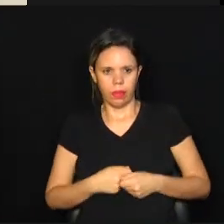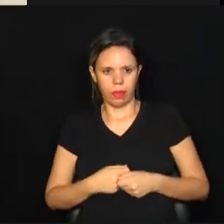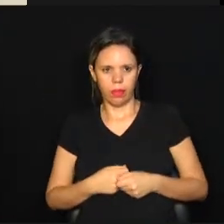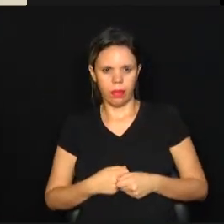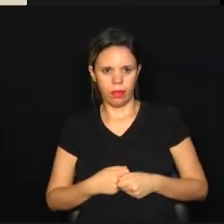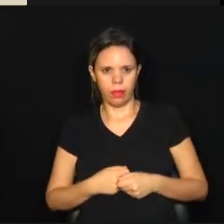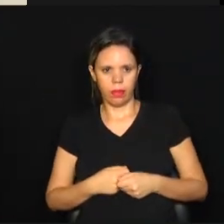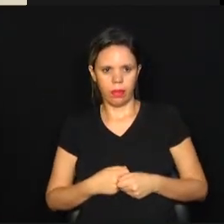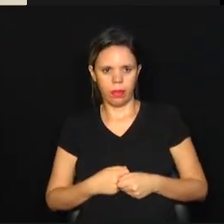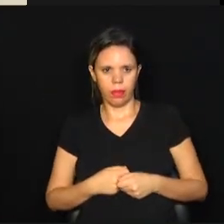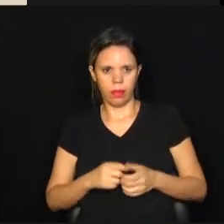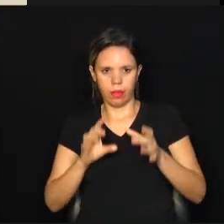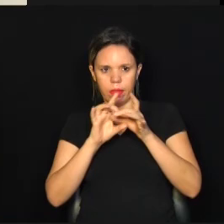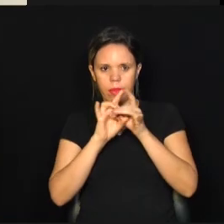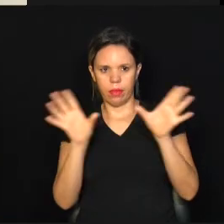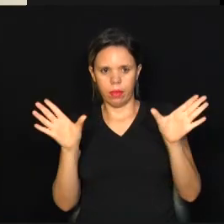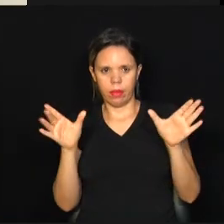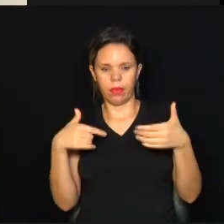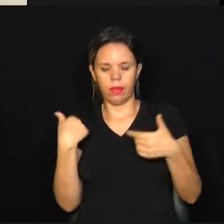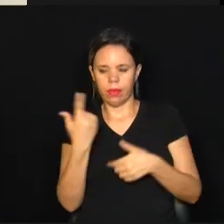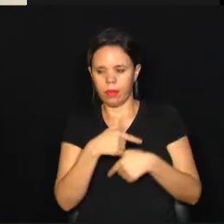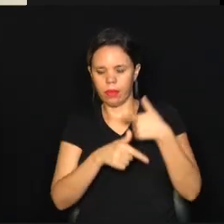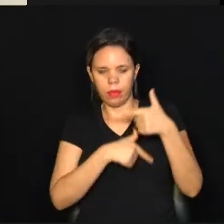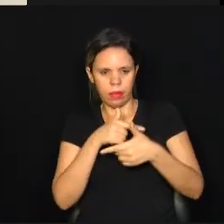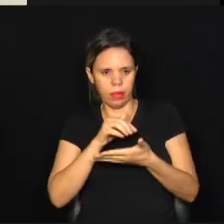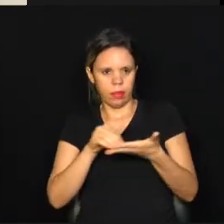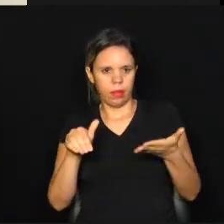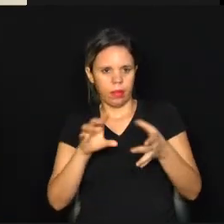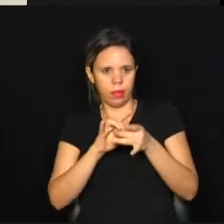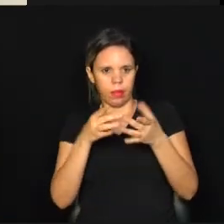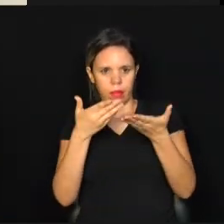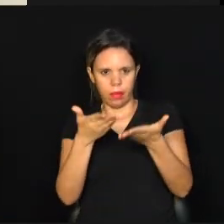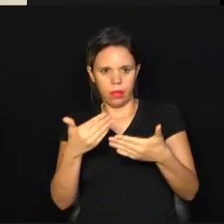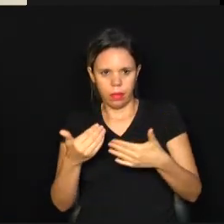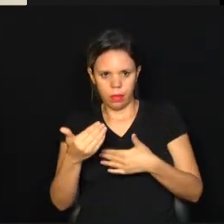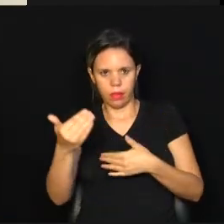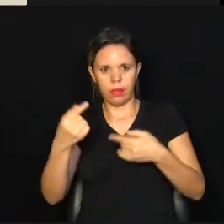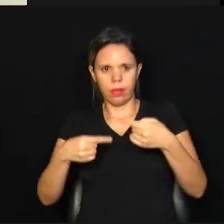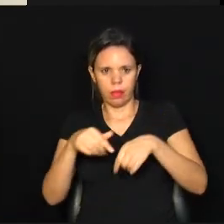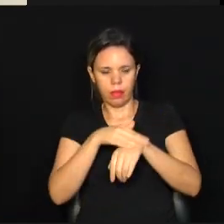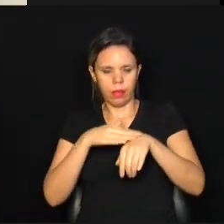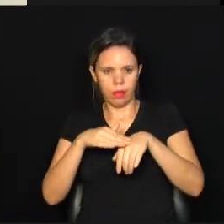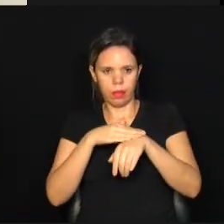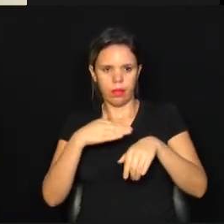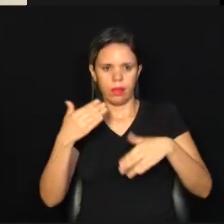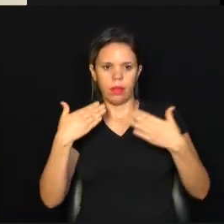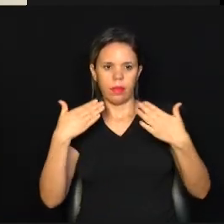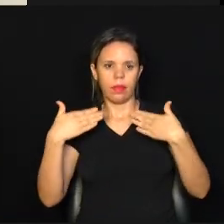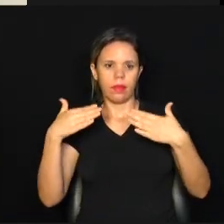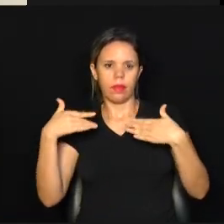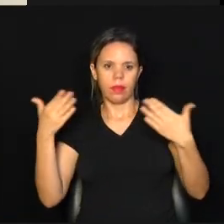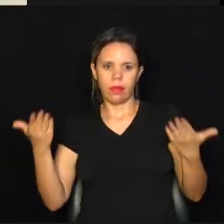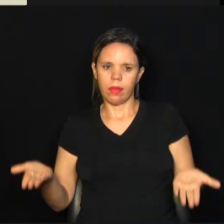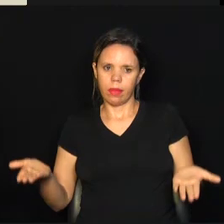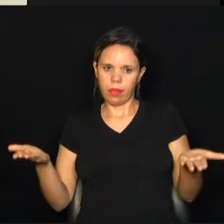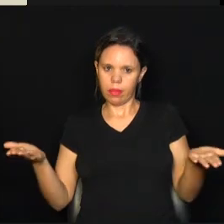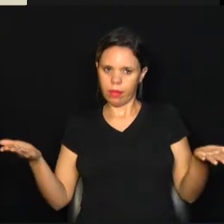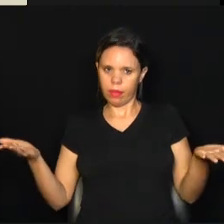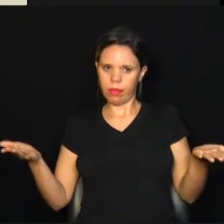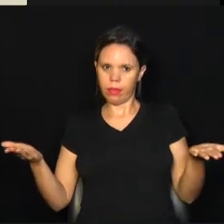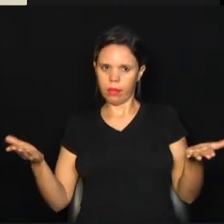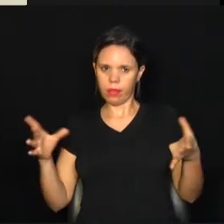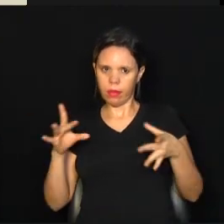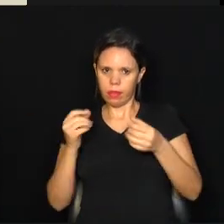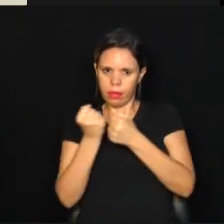Então, eu coloco aqui a equipe à disposição de vocês para um próximo debate, a gente está aqui a querer